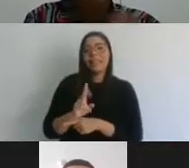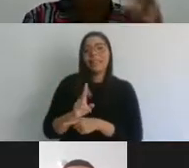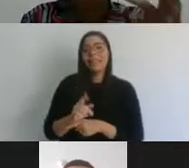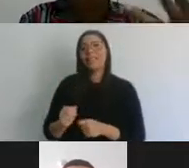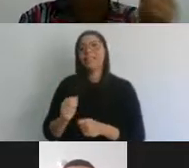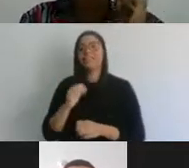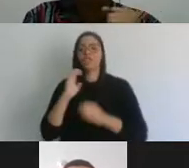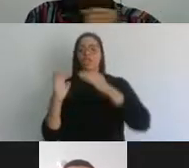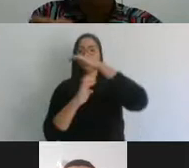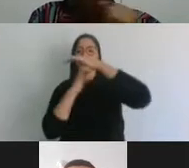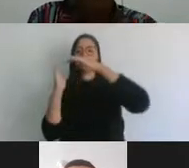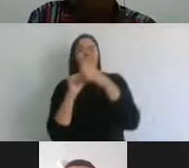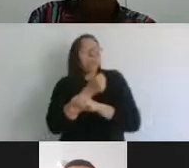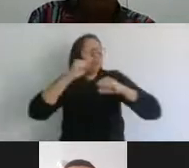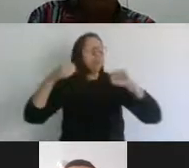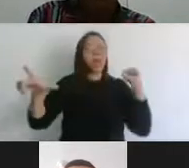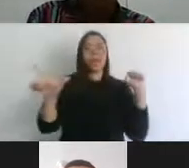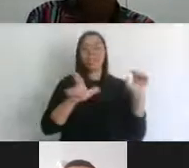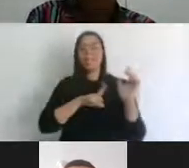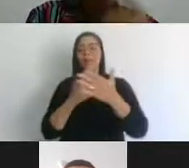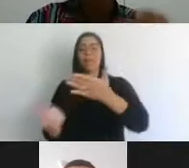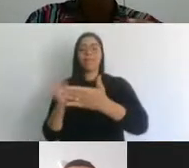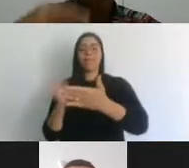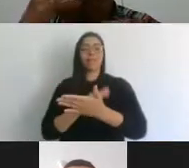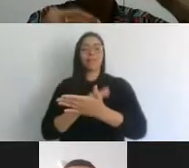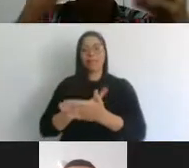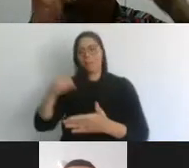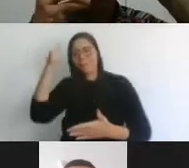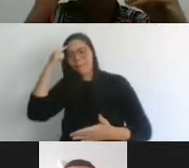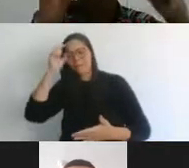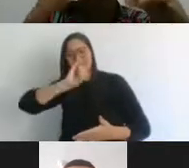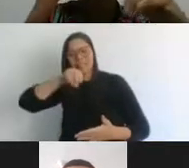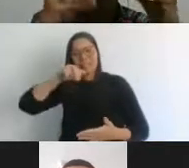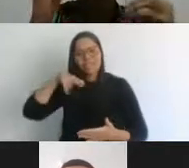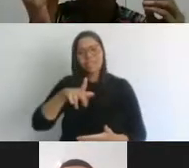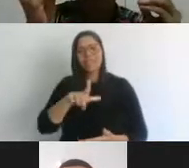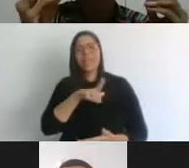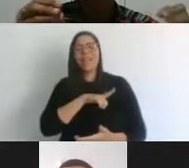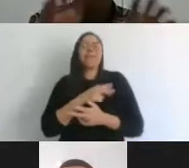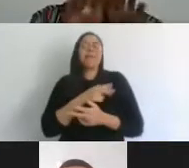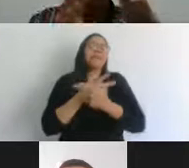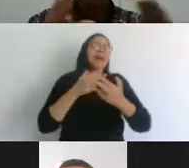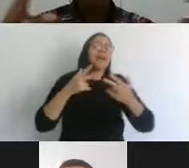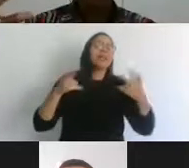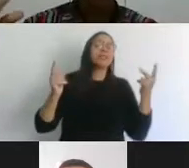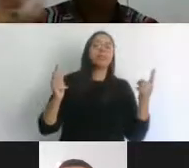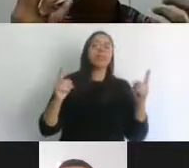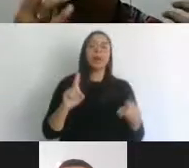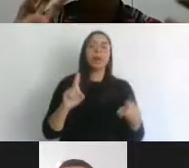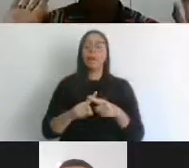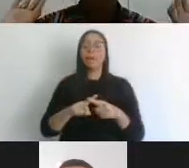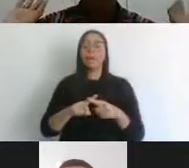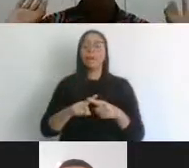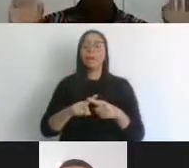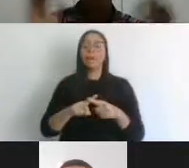em pensando que janta em uma livraria tô pensando que já tem algumas coisas que estão nesse Campo dessa mobilidade Mas quem que tá aqui em